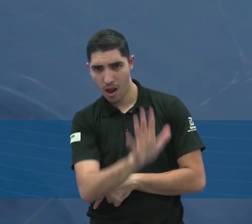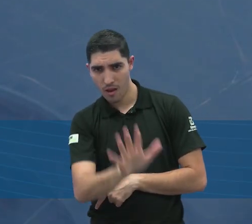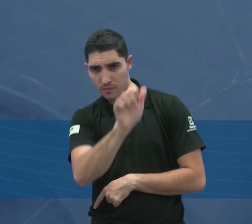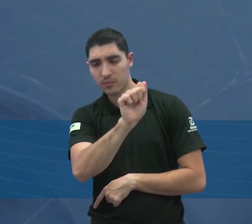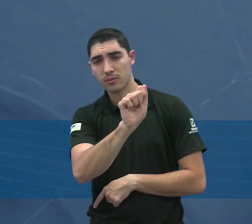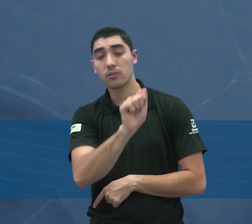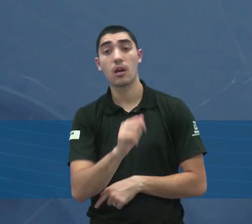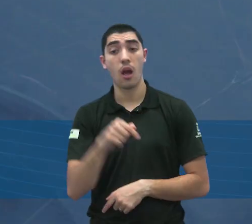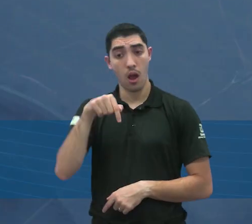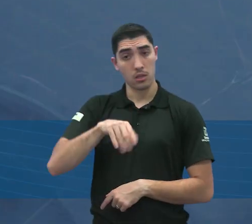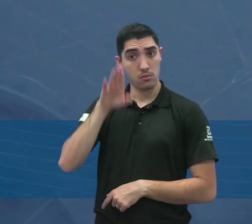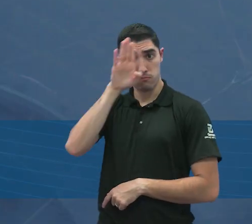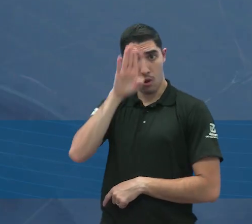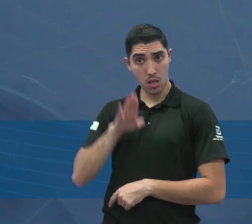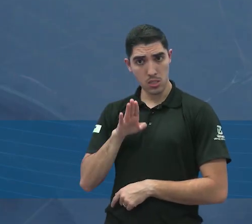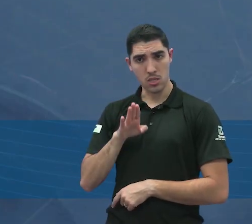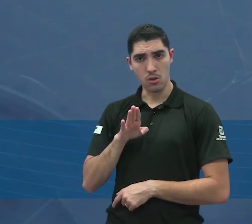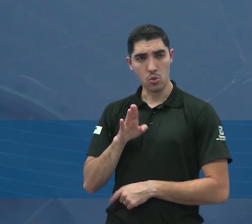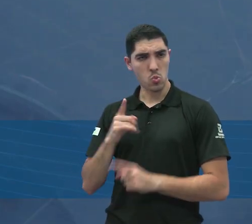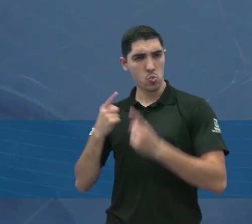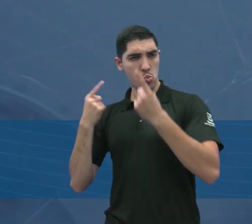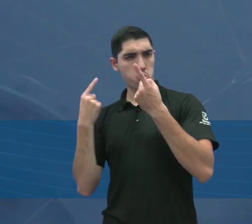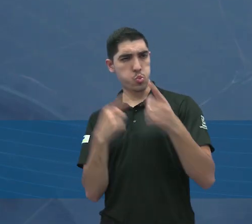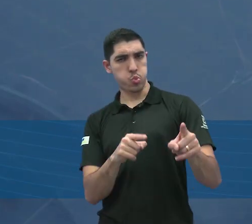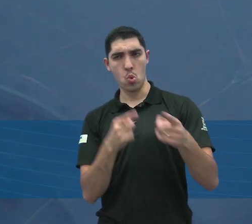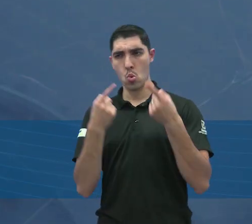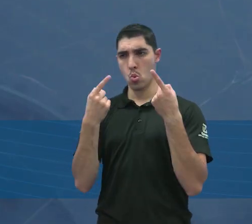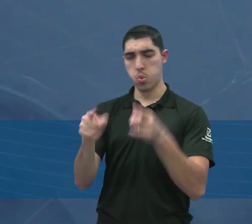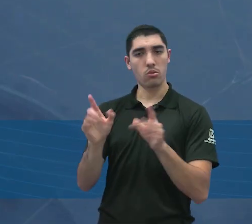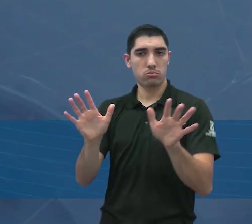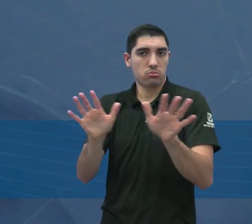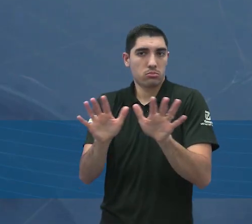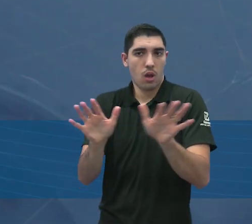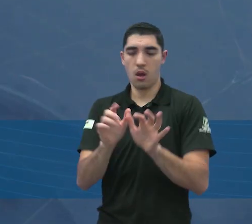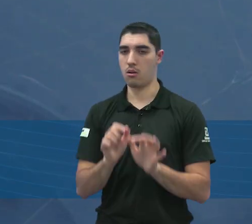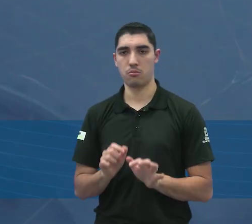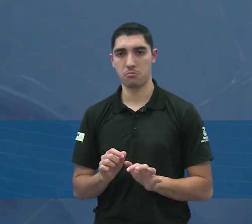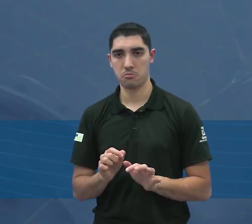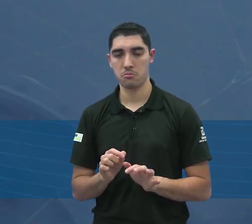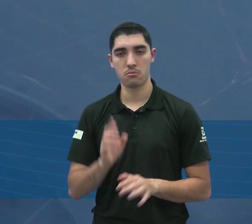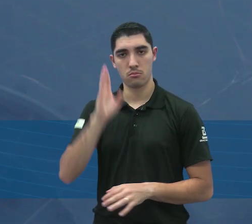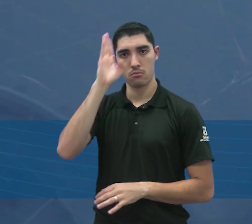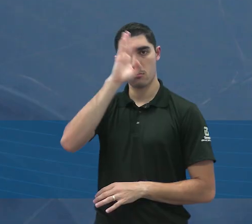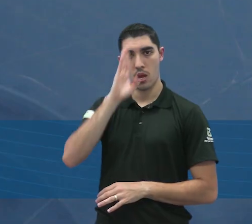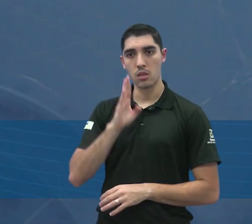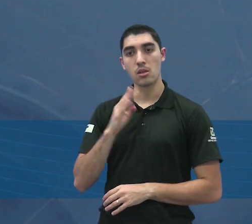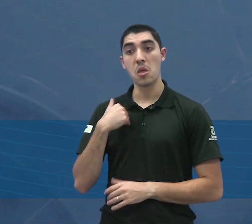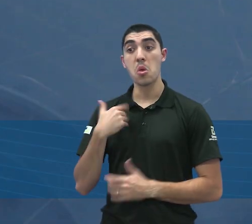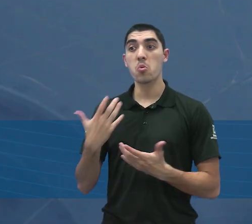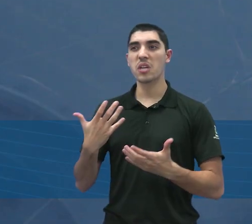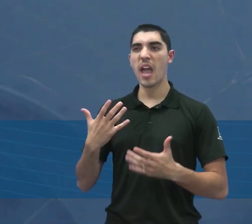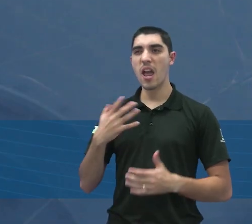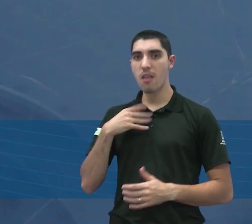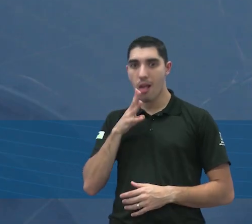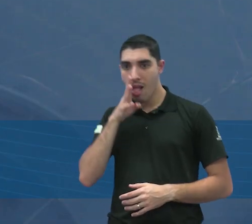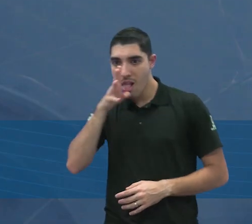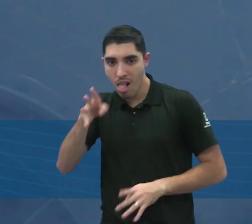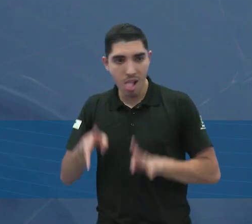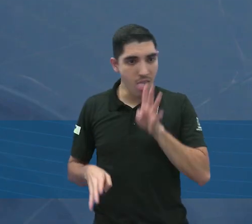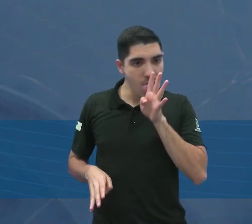não vem se posicionando, ele não se posiciona dessa forma, né? É uma forma de tomar domínio sobre